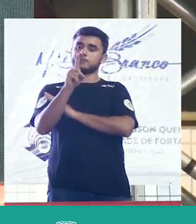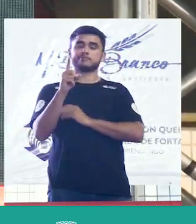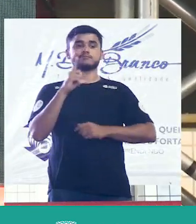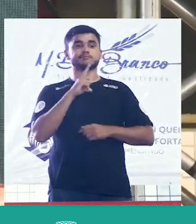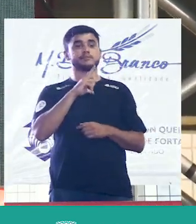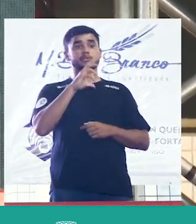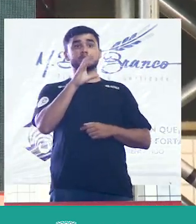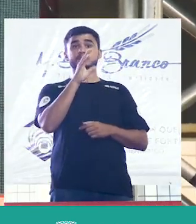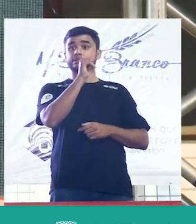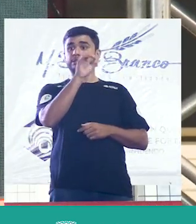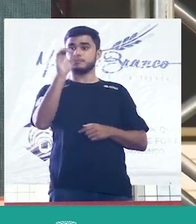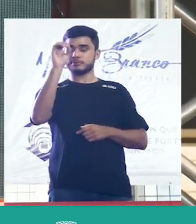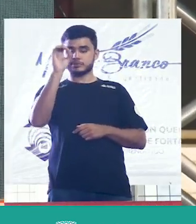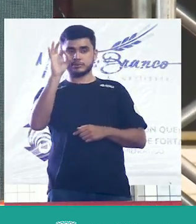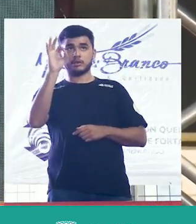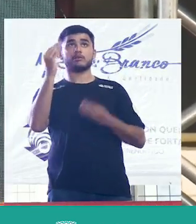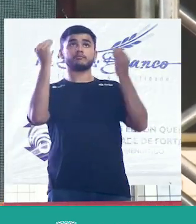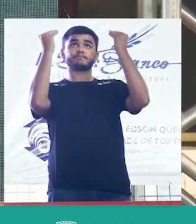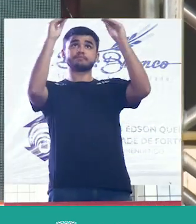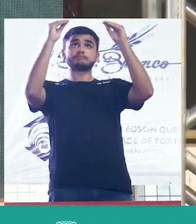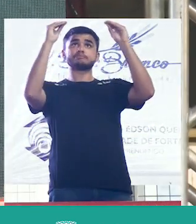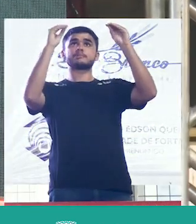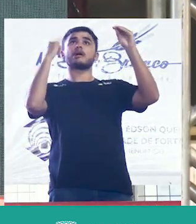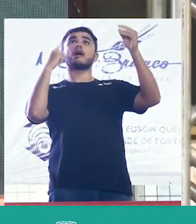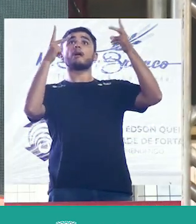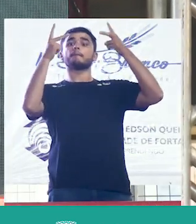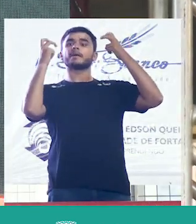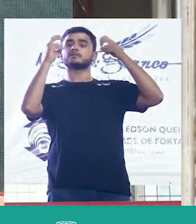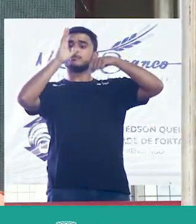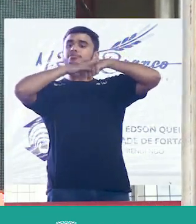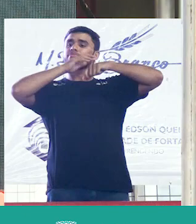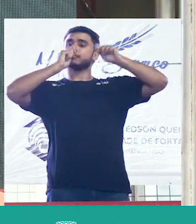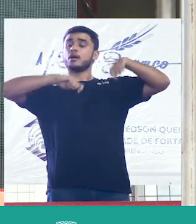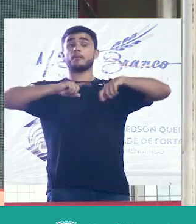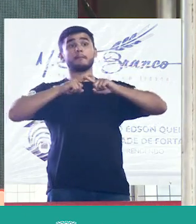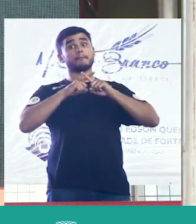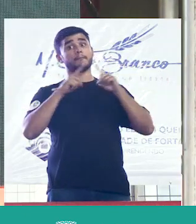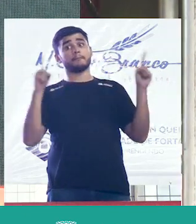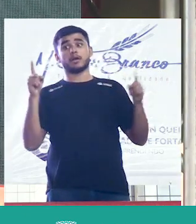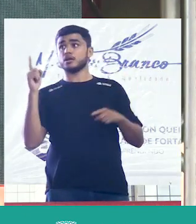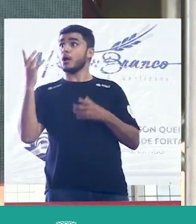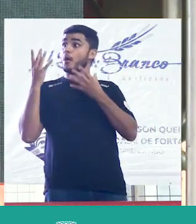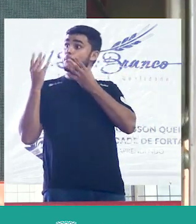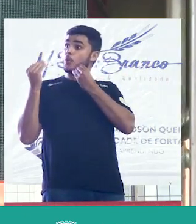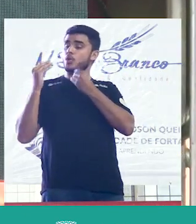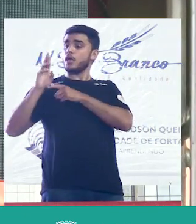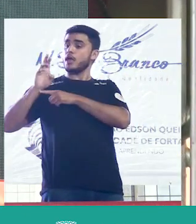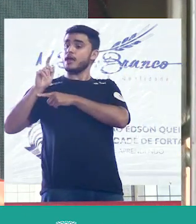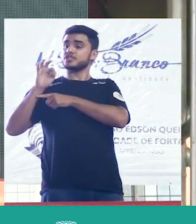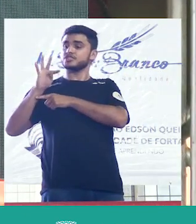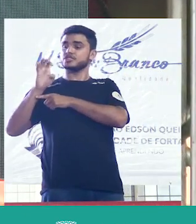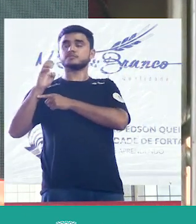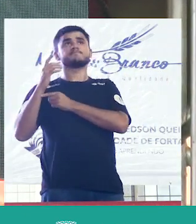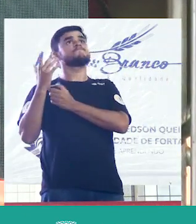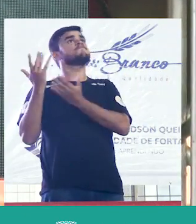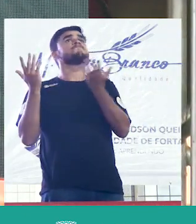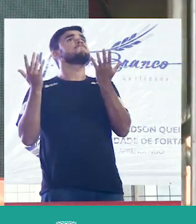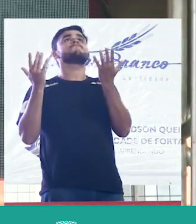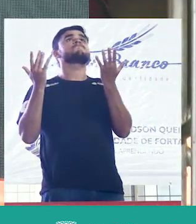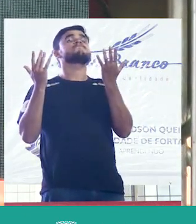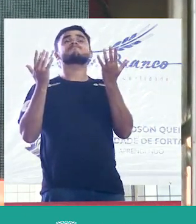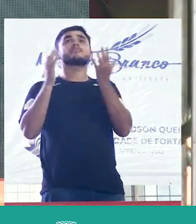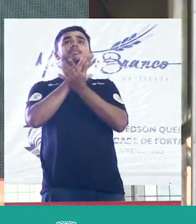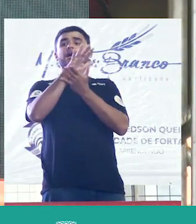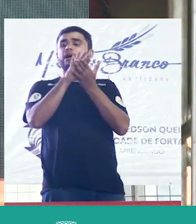que quando há mais de uma reação você consegue perceber, mas nem sempre que há excesso a questão diz. Essa questão em nenhum